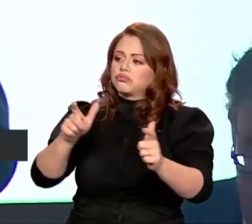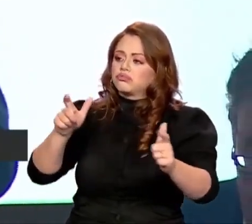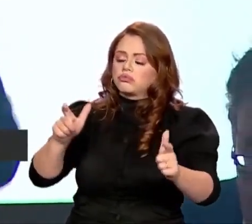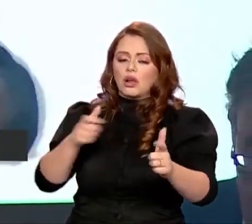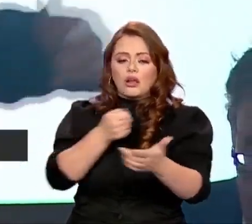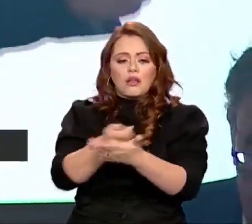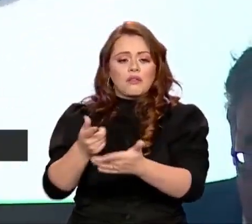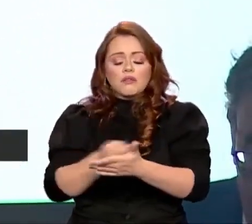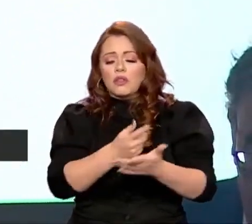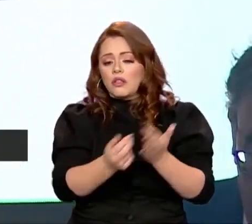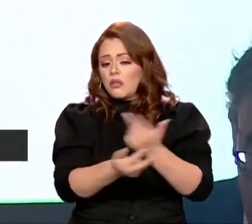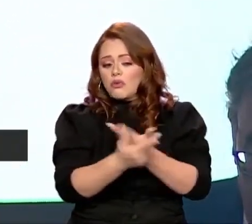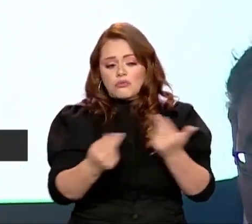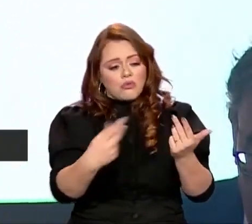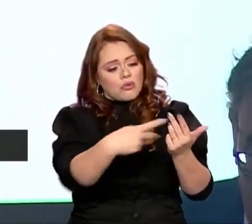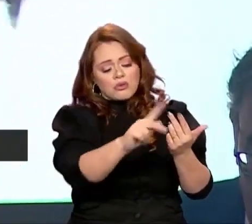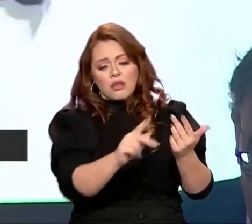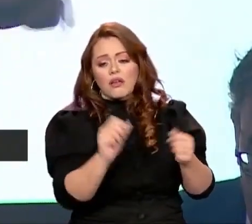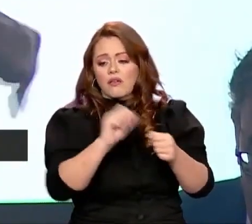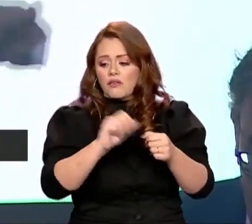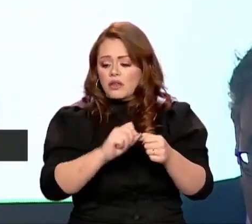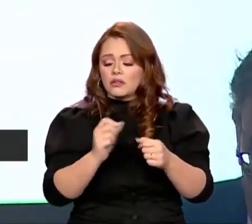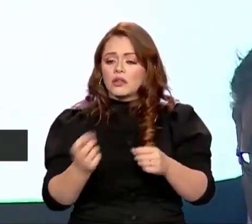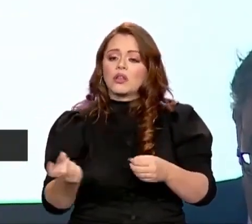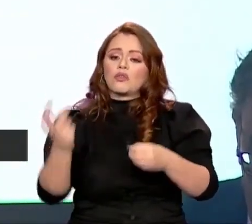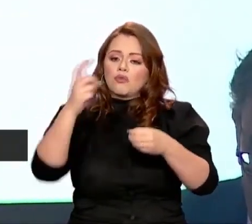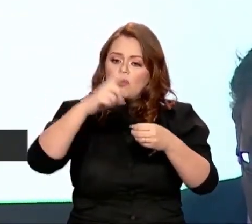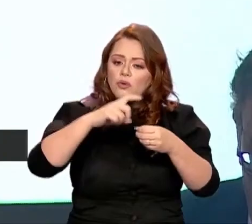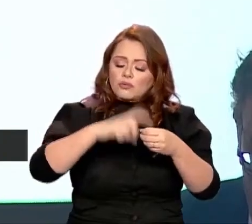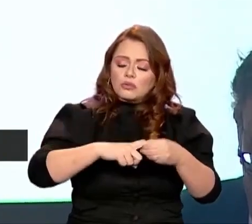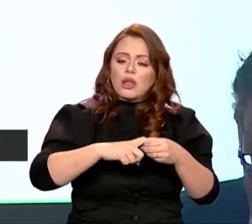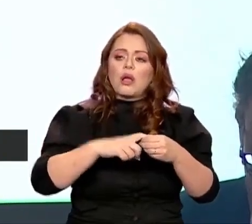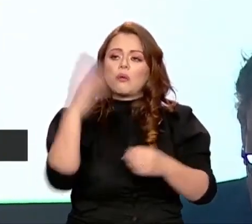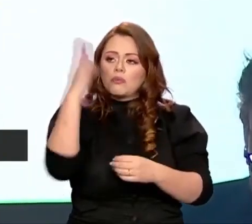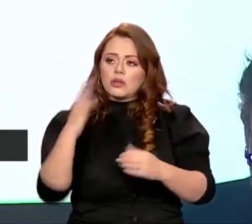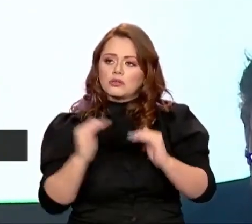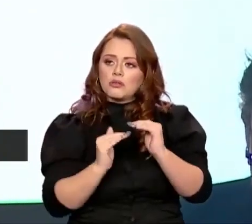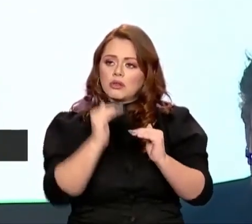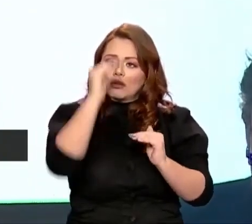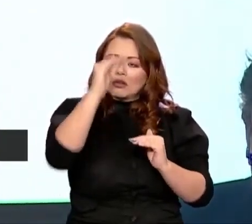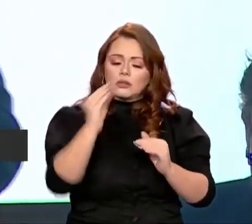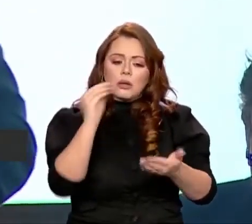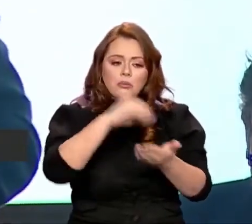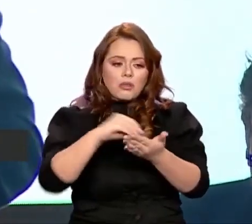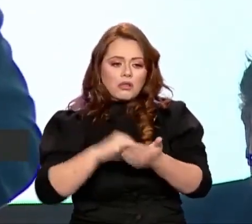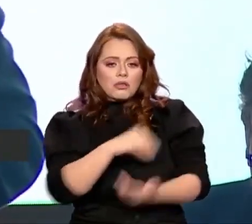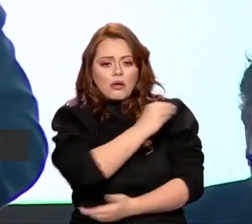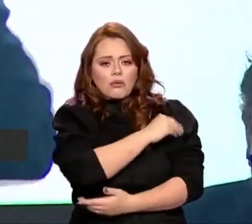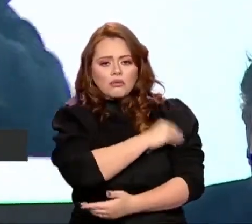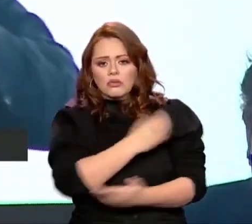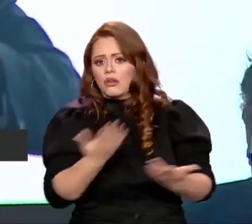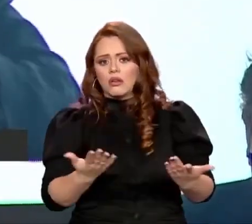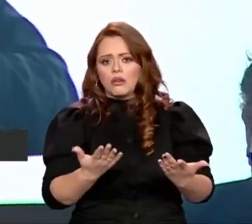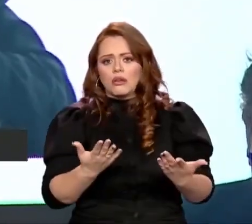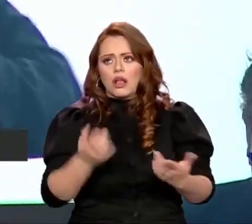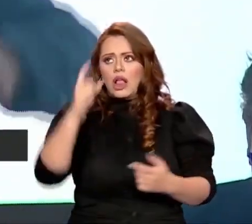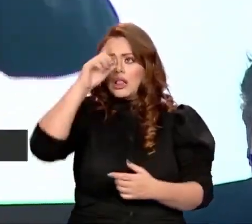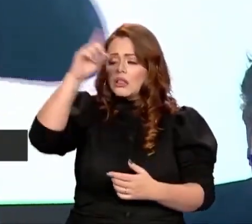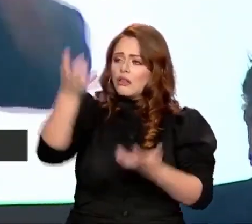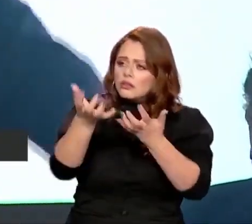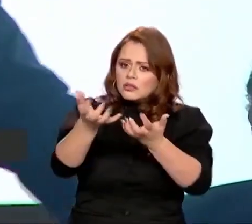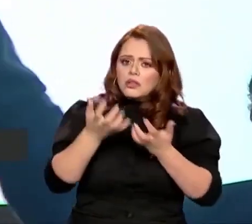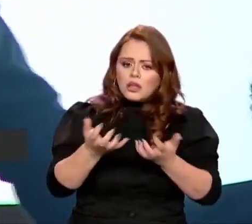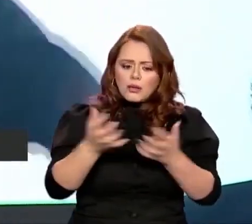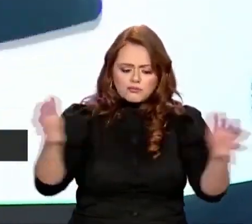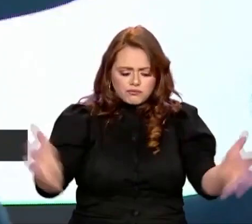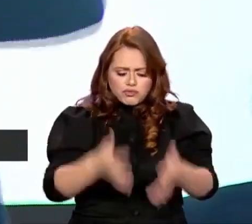vendendo sua soja ou fazendo o Brasil voltar a plantar algodão, coisa que o Brasil tem deixado de plantar? Deus queira que a gente